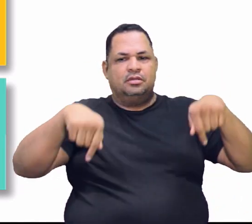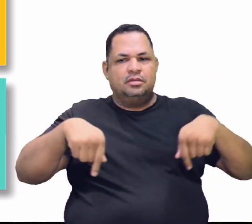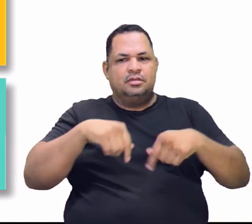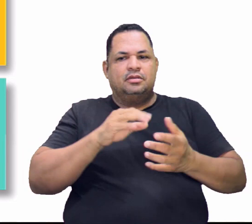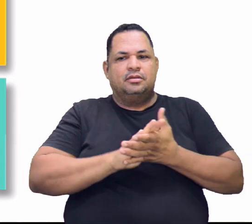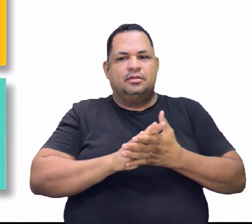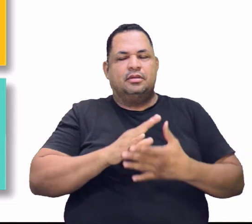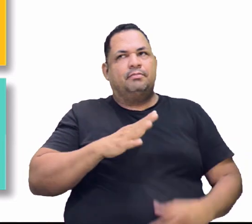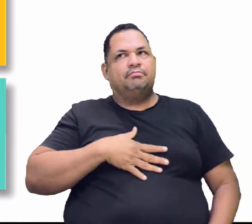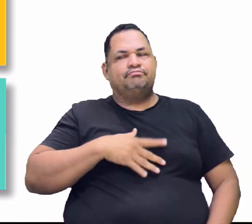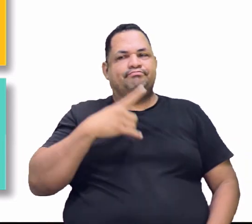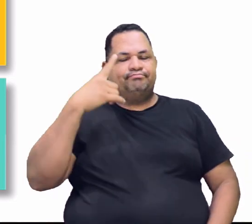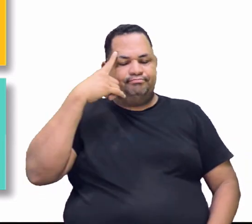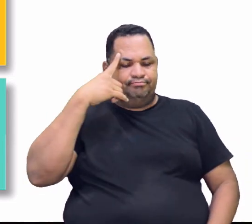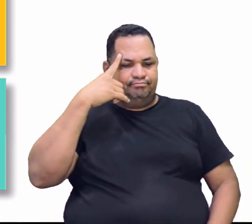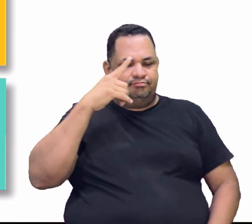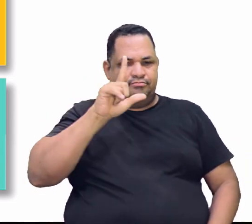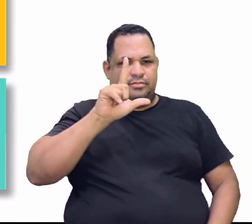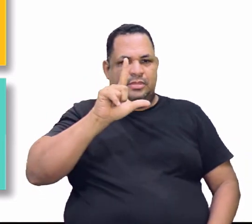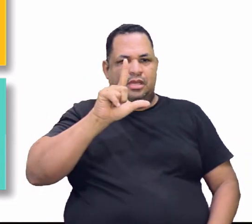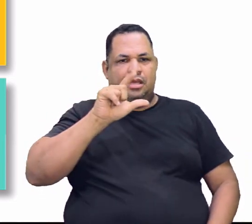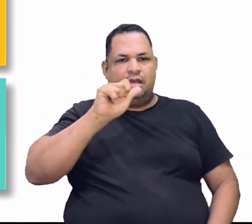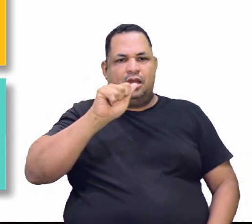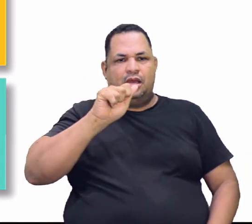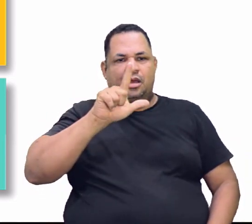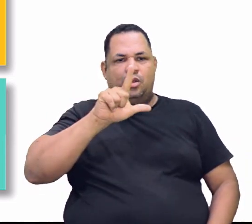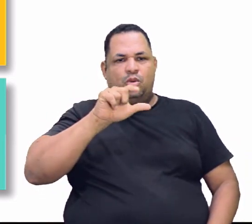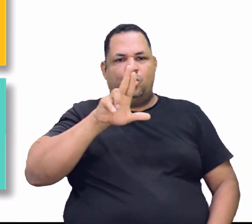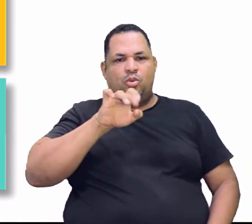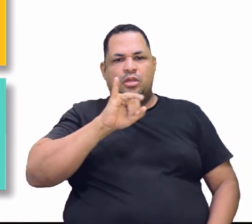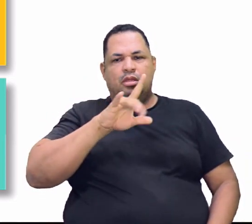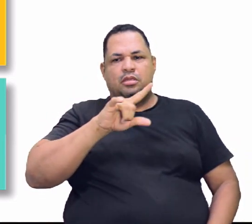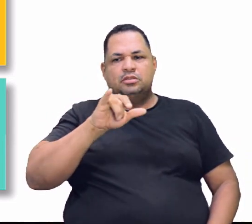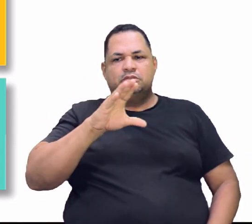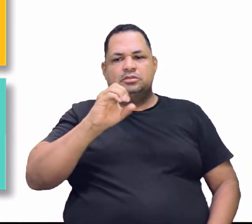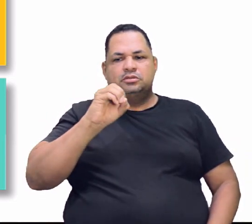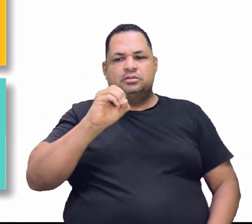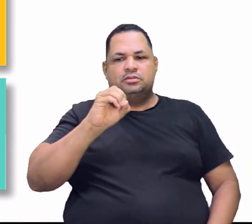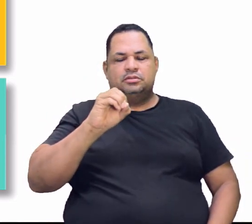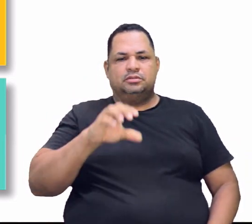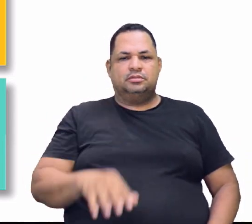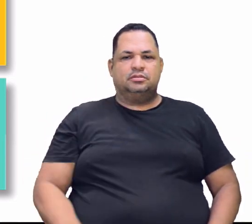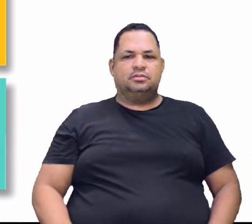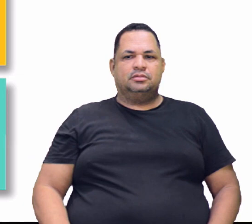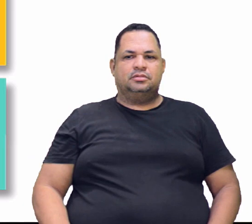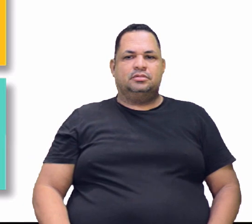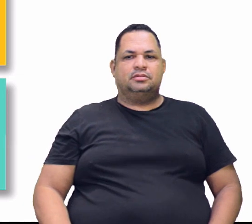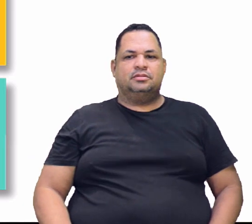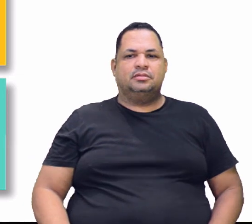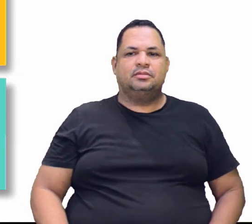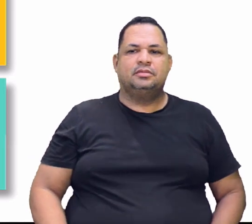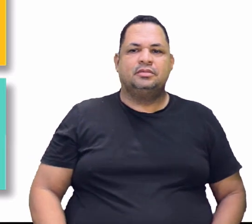que ele é com Z. Aloísio, ó. Ele é assim.